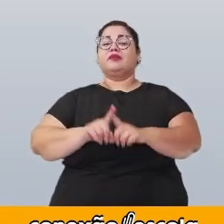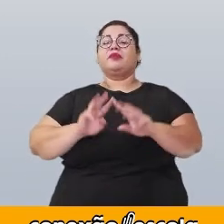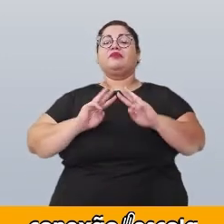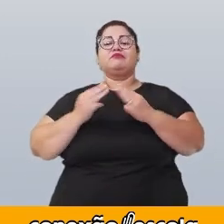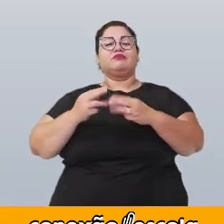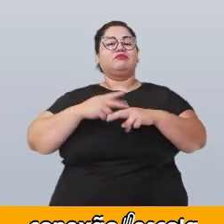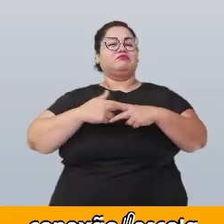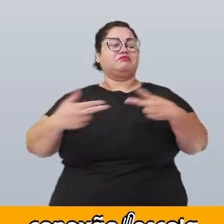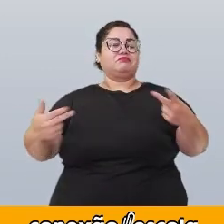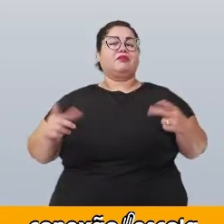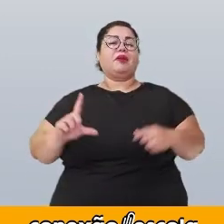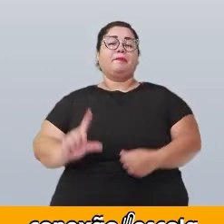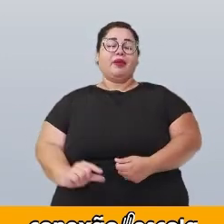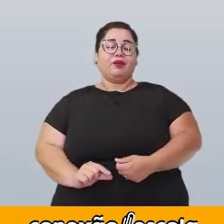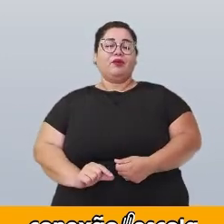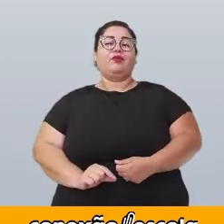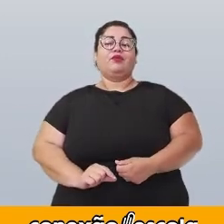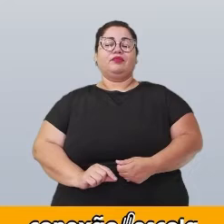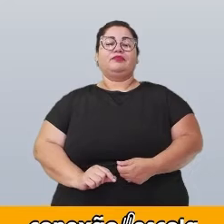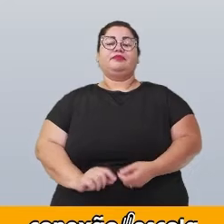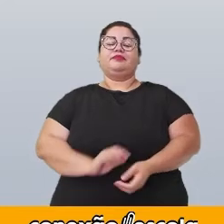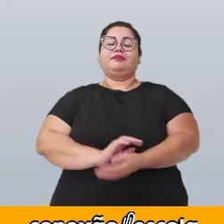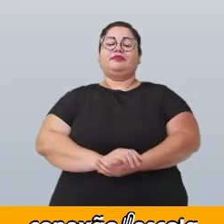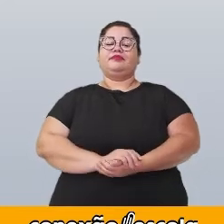medir objetos de massa menor.